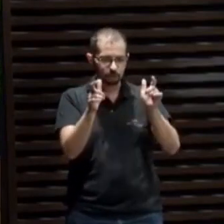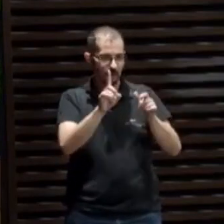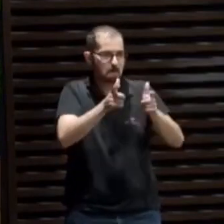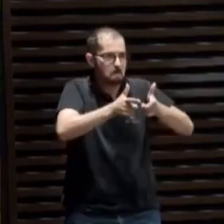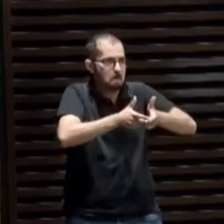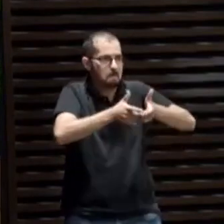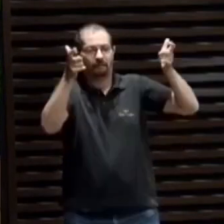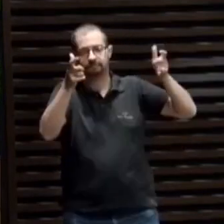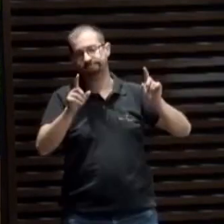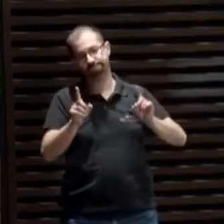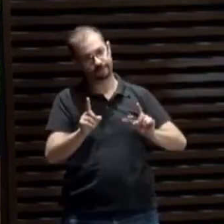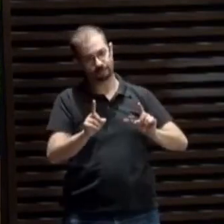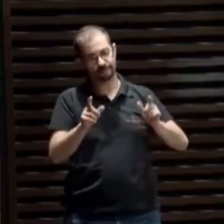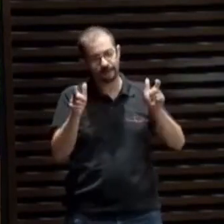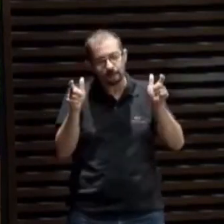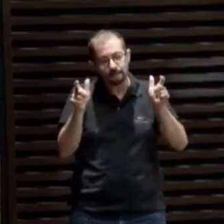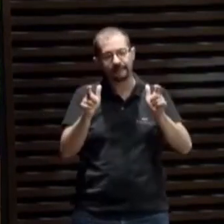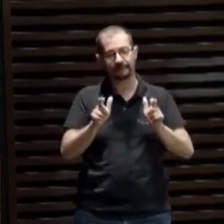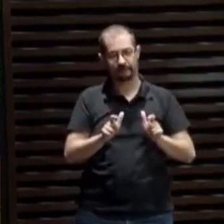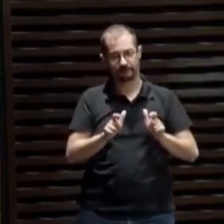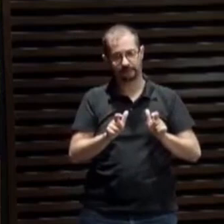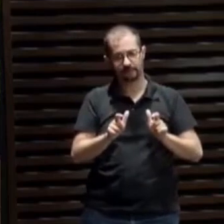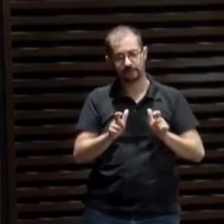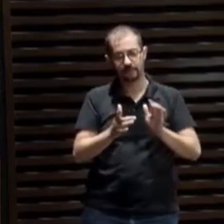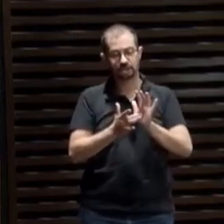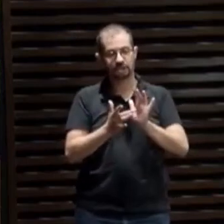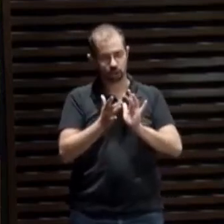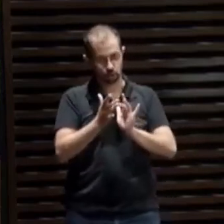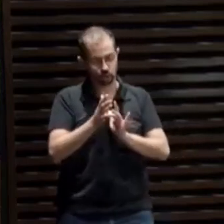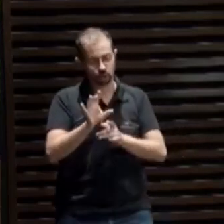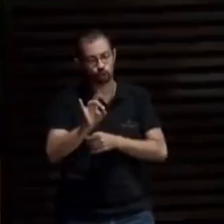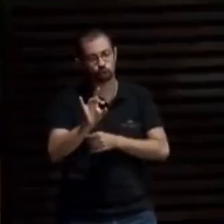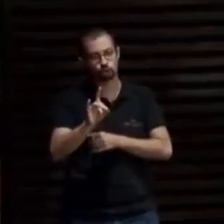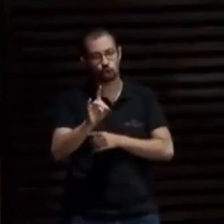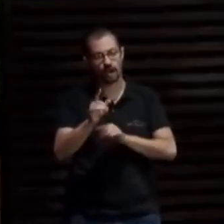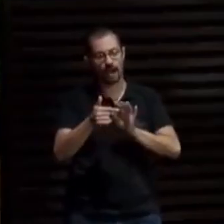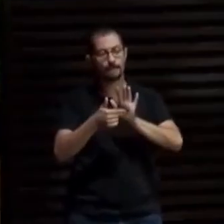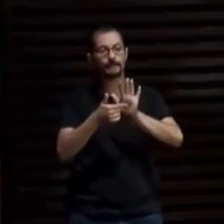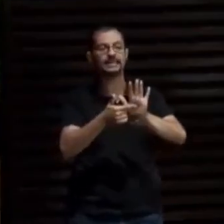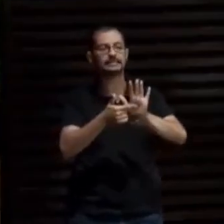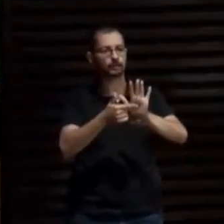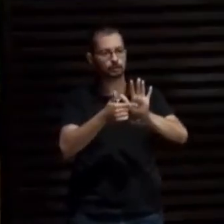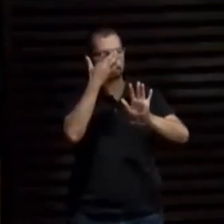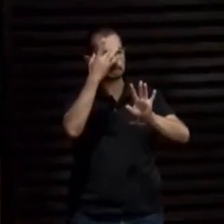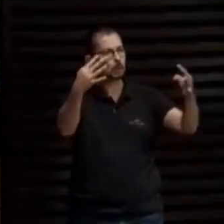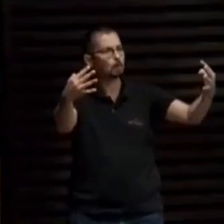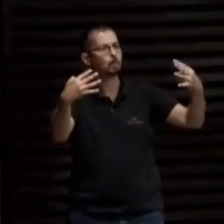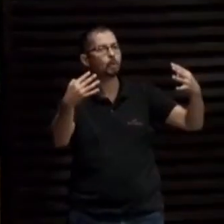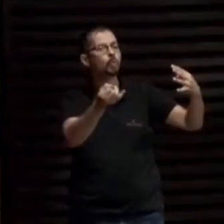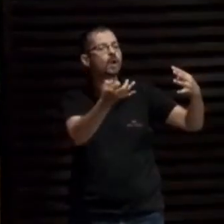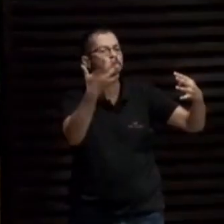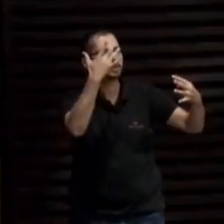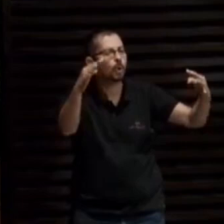Na verdade, Jesus só apareceu a 500 pessoas, mais ou